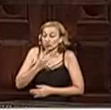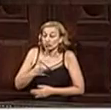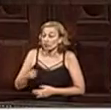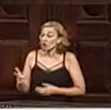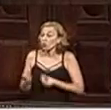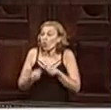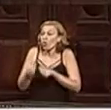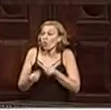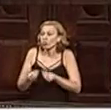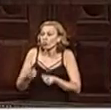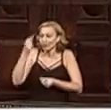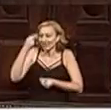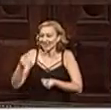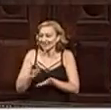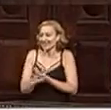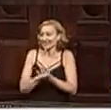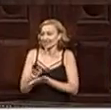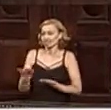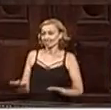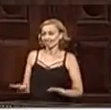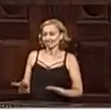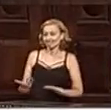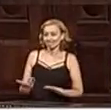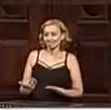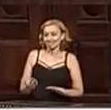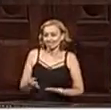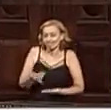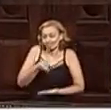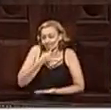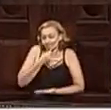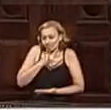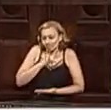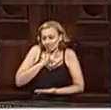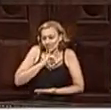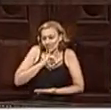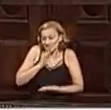agradeço o deputado Silas Bento, já está aí pronto para falar. Obrigado.